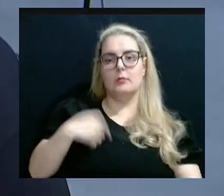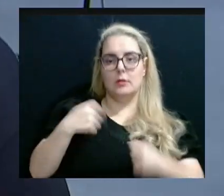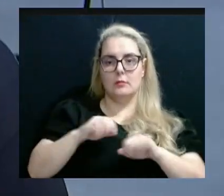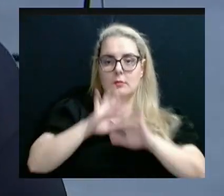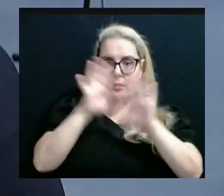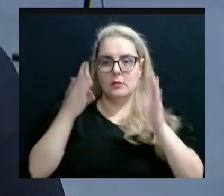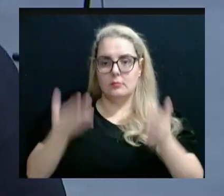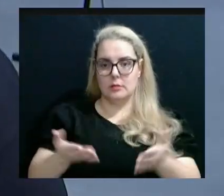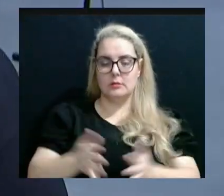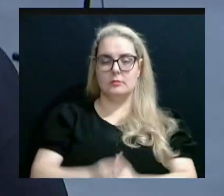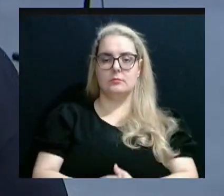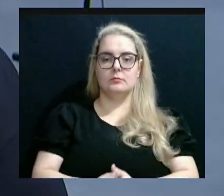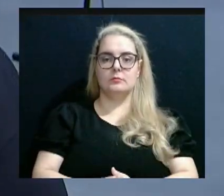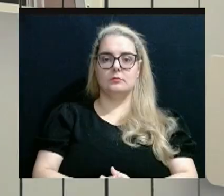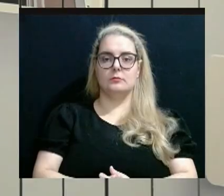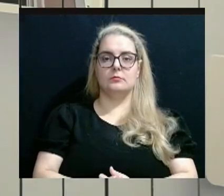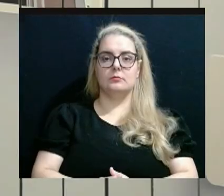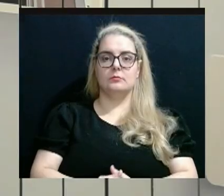nisso.